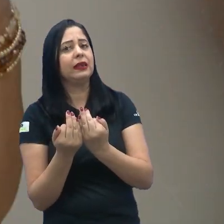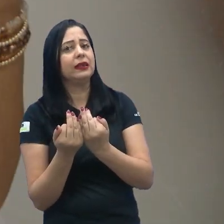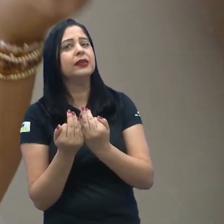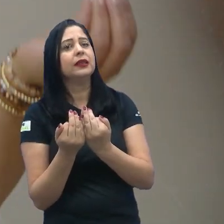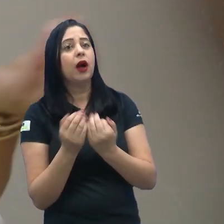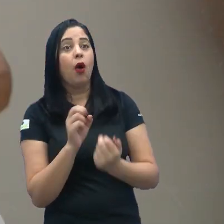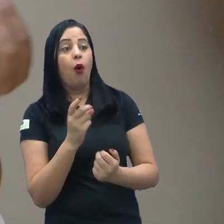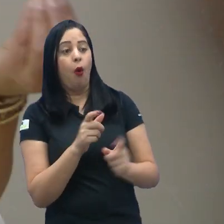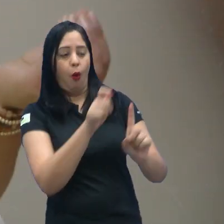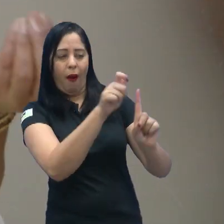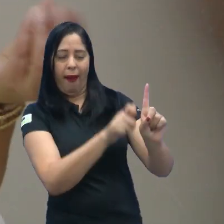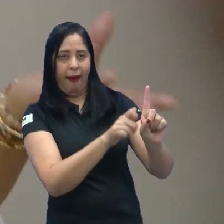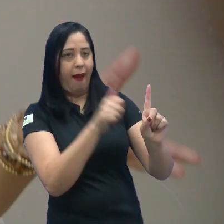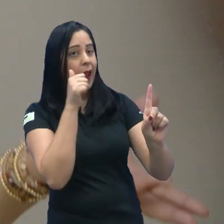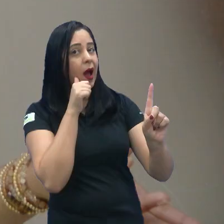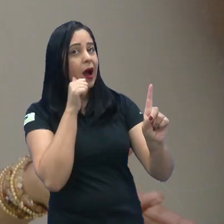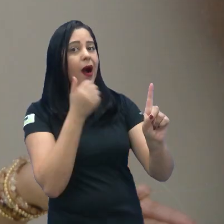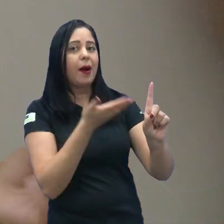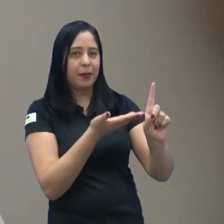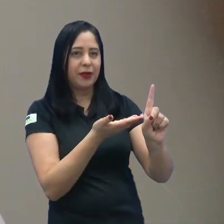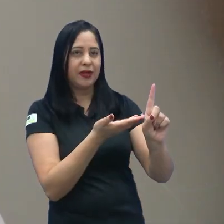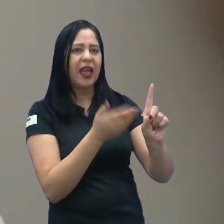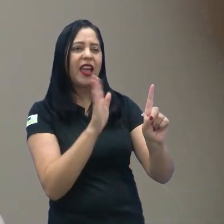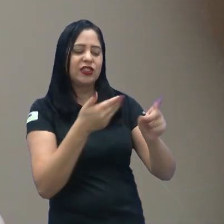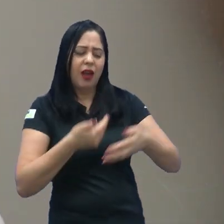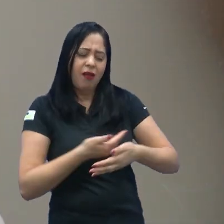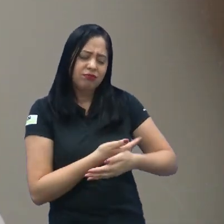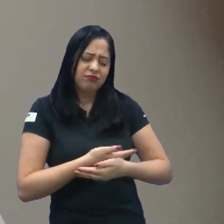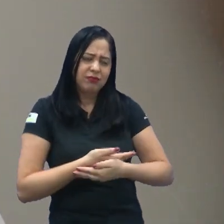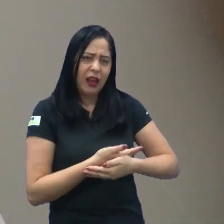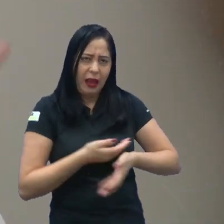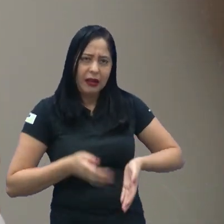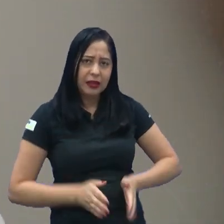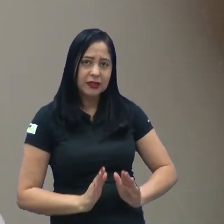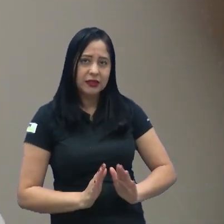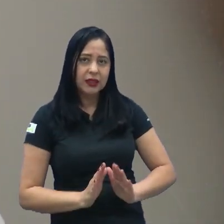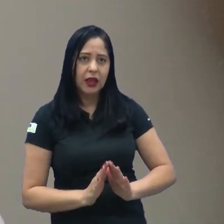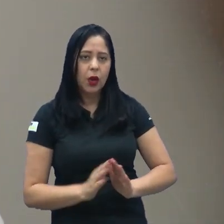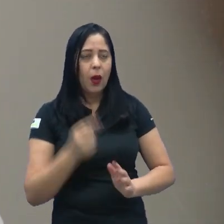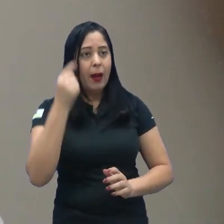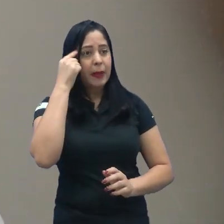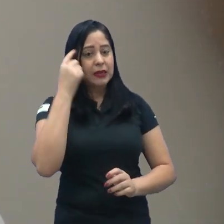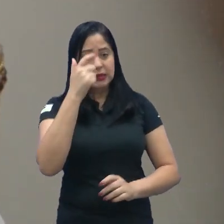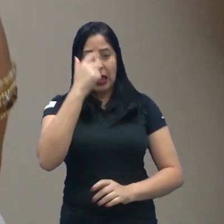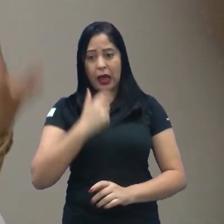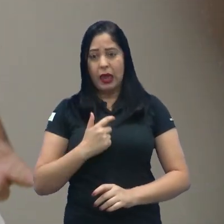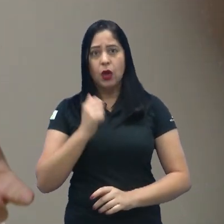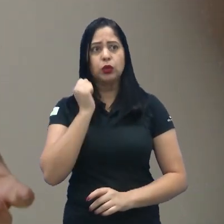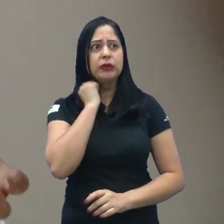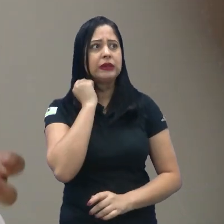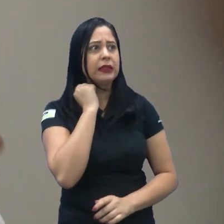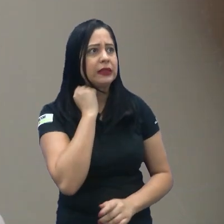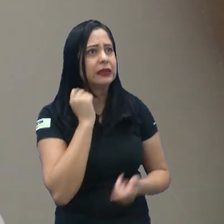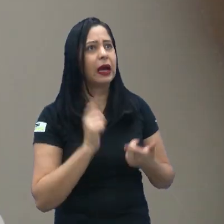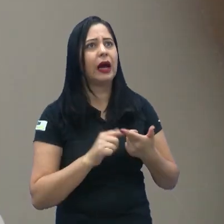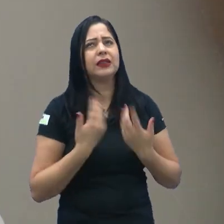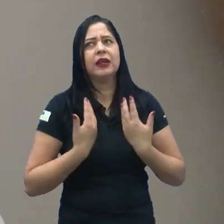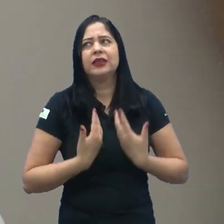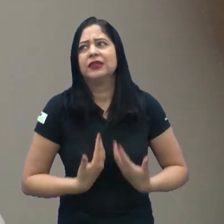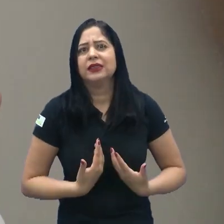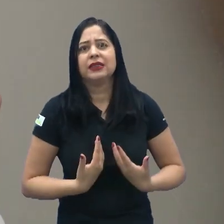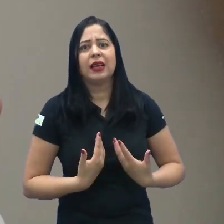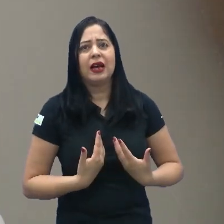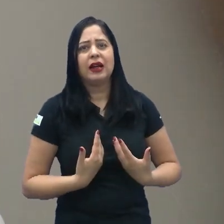de ter ali o bebezinho, né, pode perceber que assim, olha, eu estou passando por um momento de estresse, ou um momento de fadiga? Tem